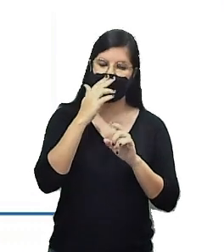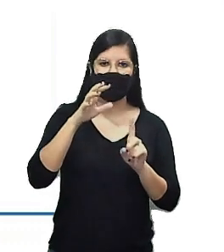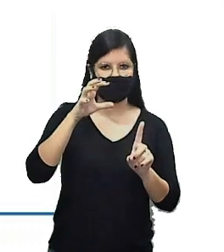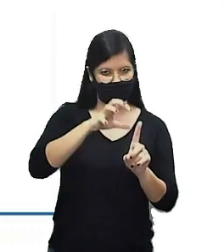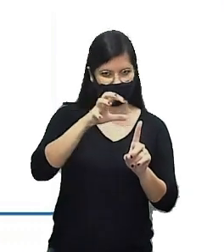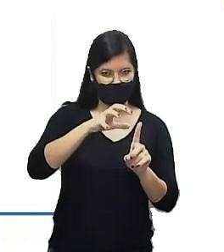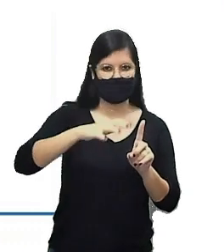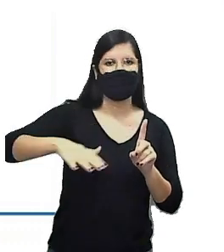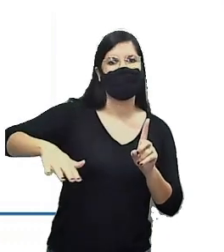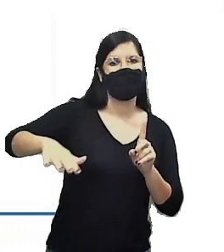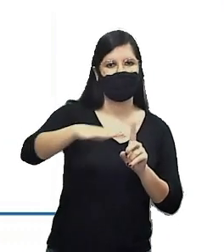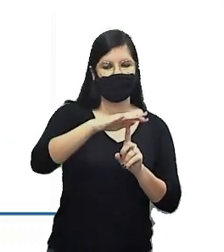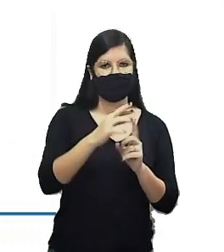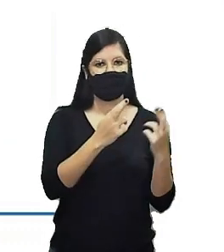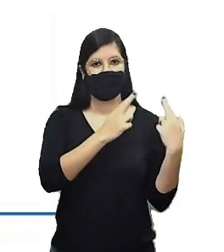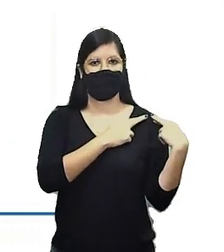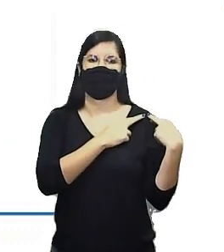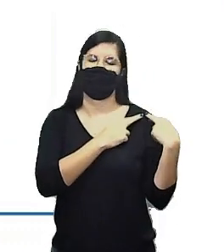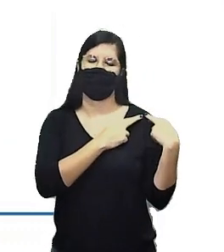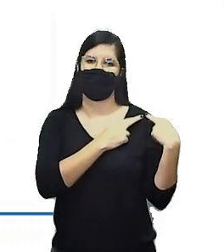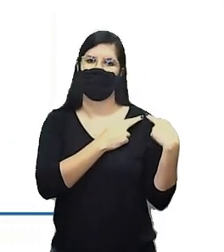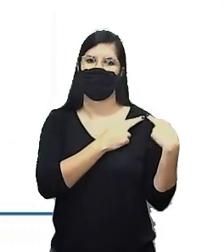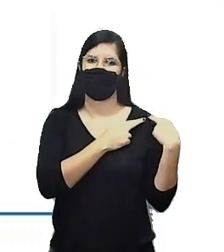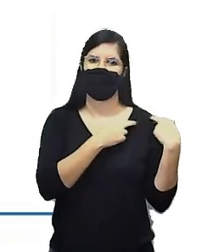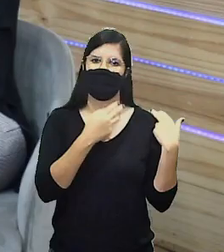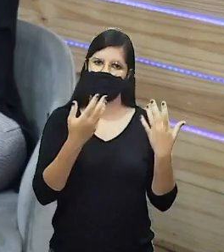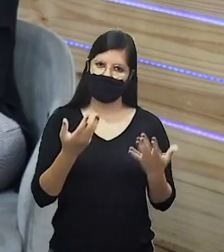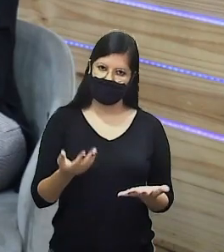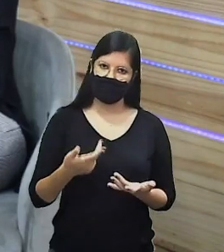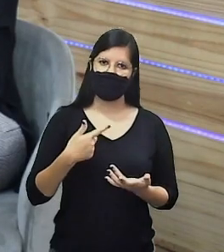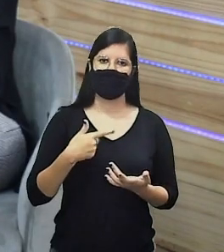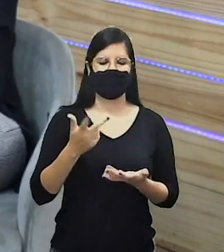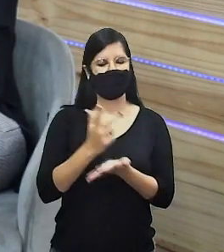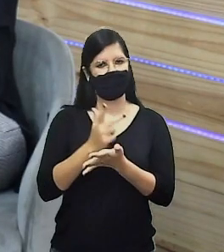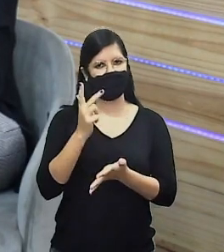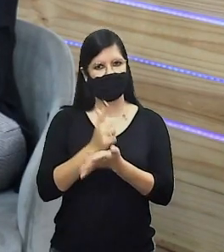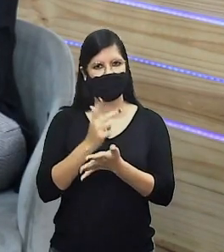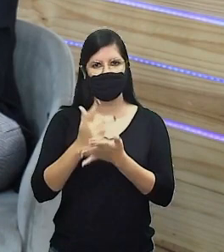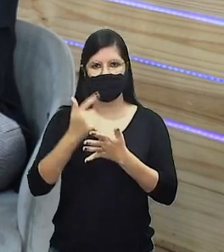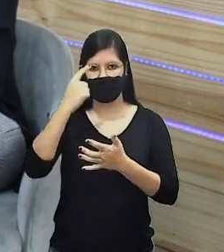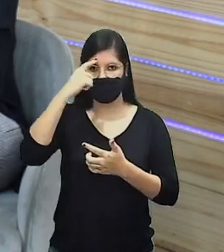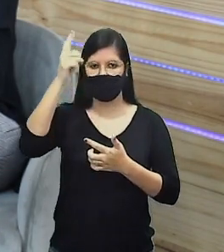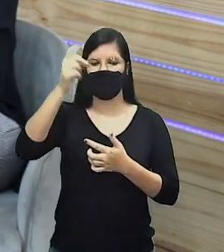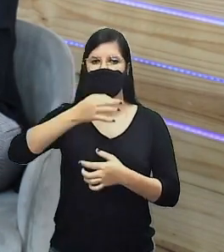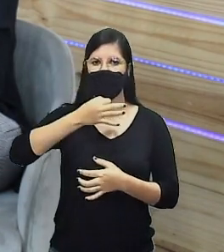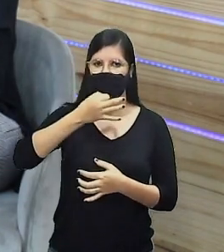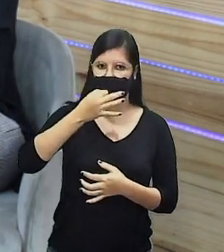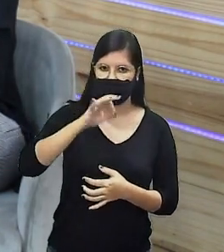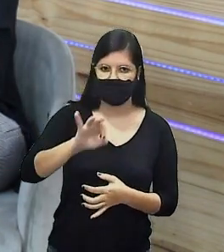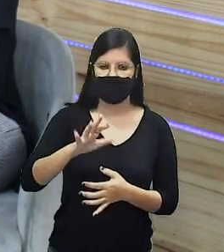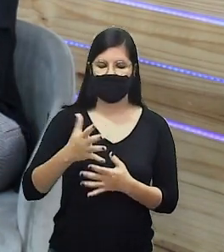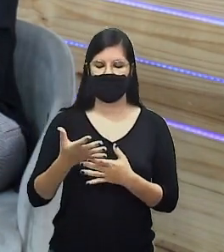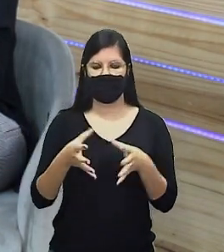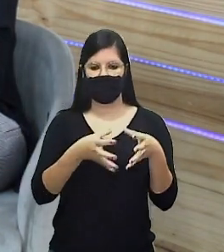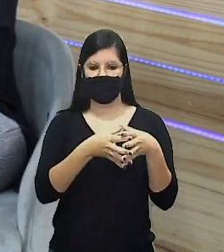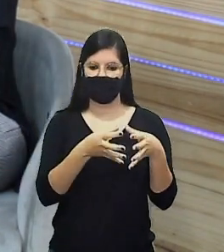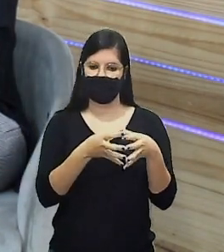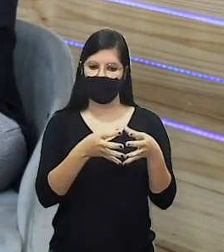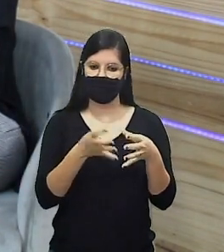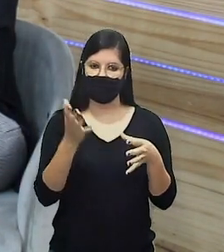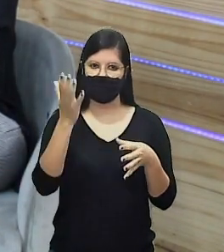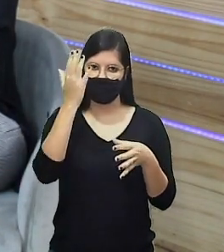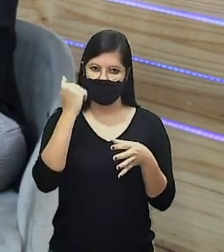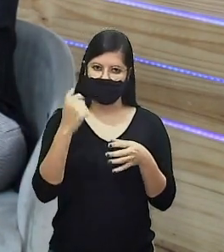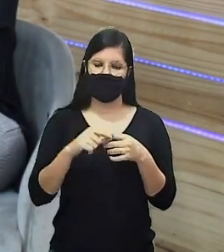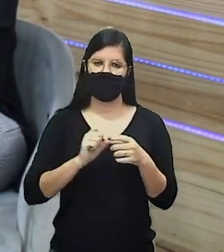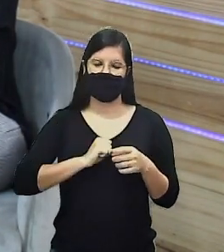Então, a responsabilidade é tanto maior, né? Exato. Quando se passa uma ideia, quando se critica um grupo, né? E a gente sabe